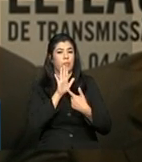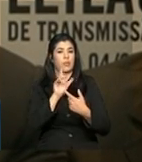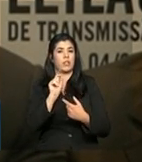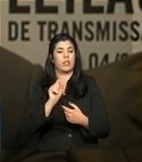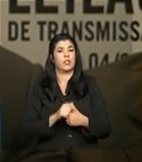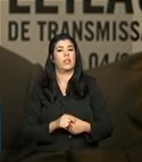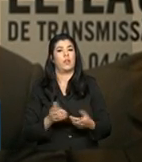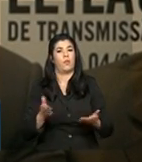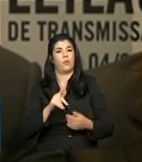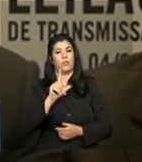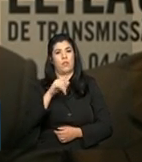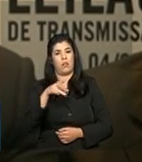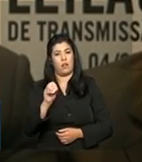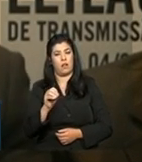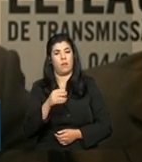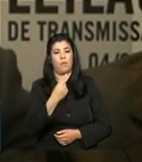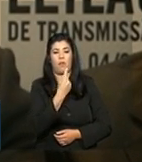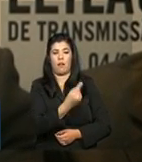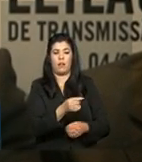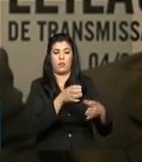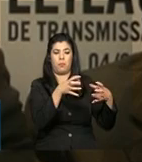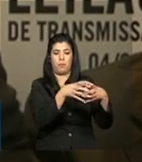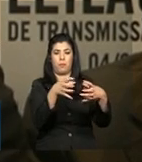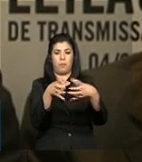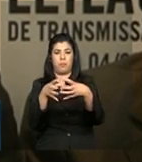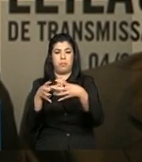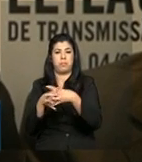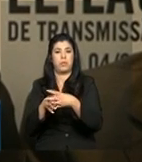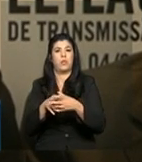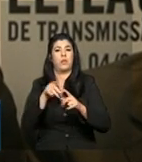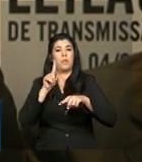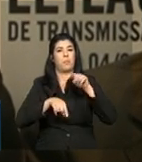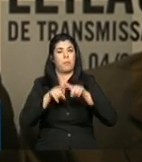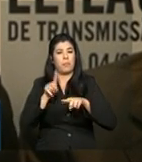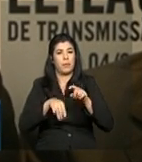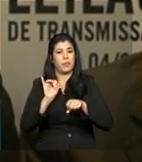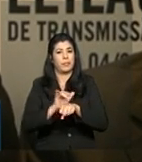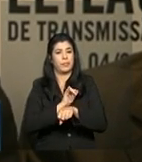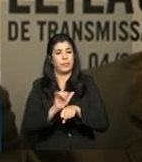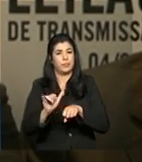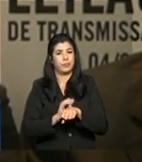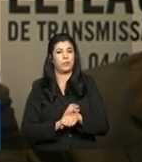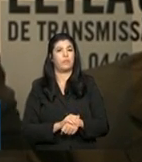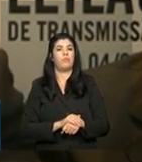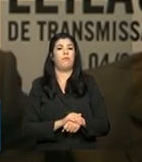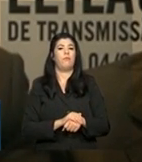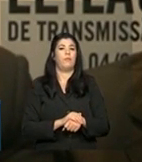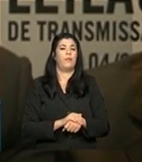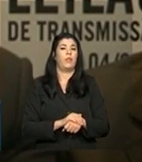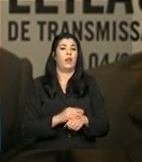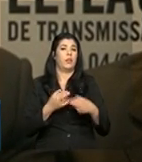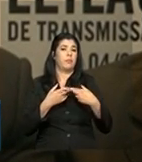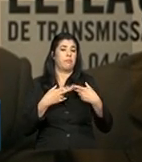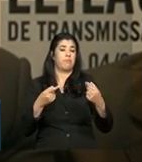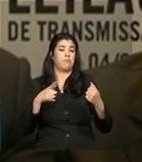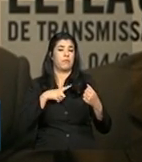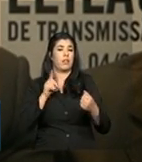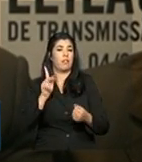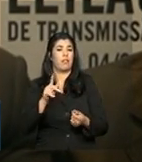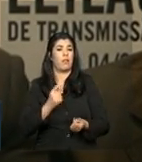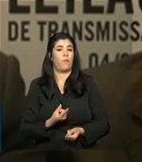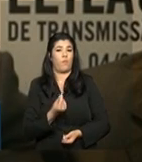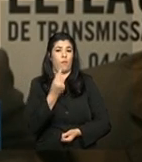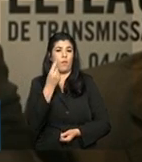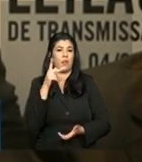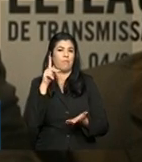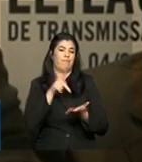hoje, os equipamentos de cada lote já foram valorados com o banco de preços já atualizado pela